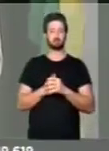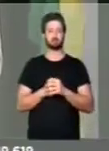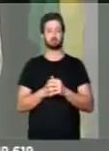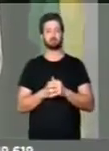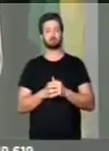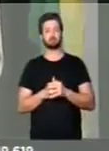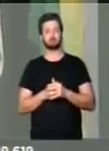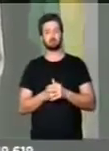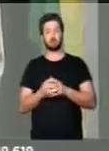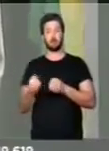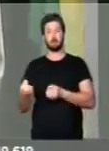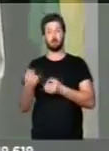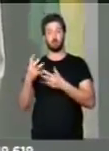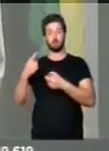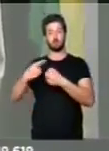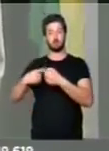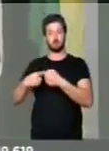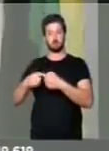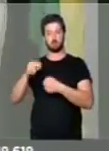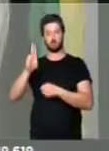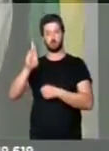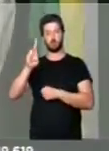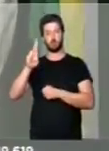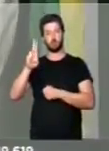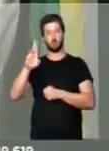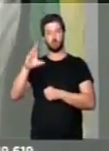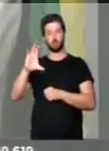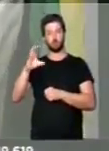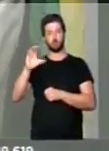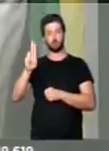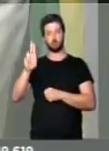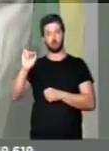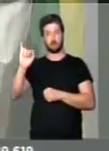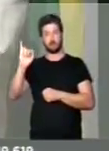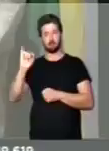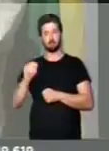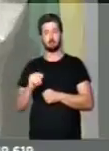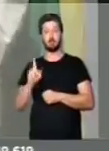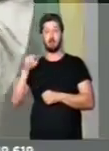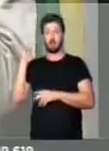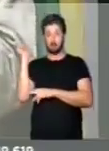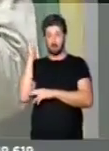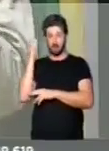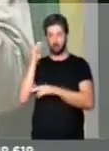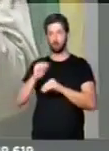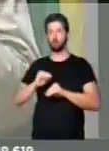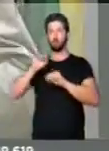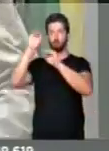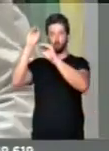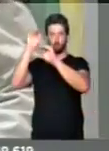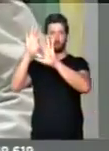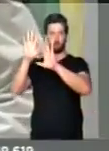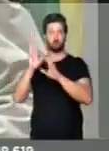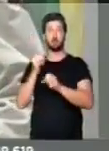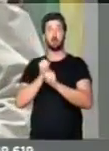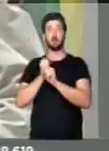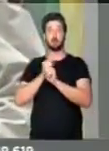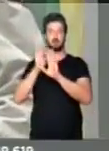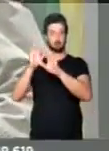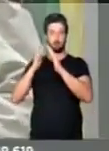produtor no município de Uruçuí, gaúcho, radicalizado no Piauí há muitos